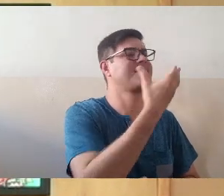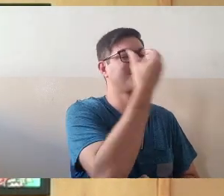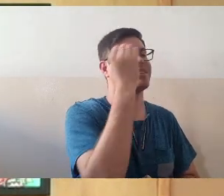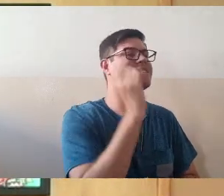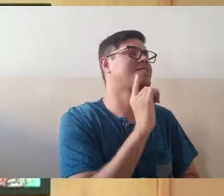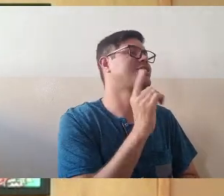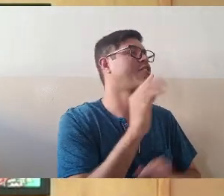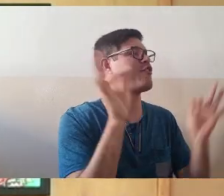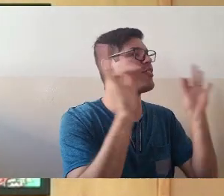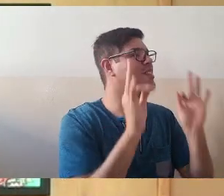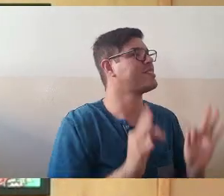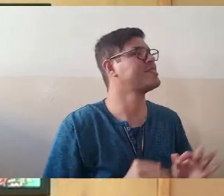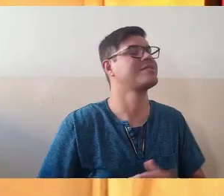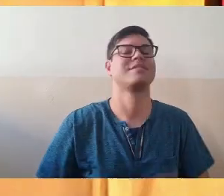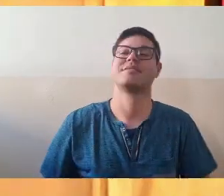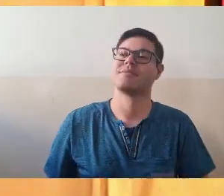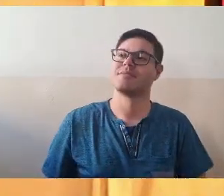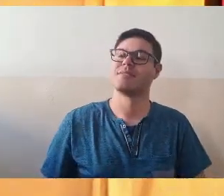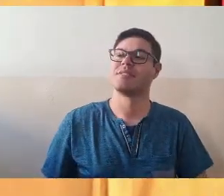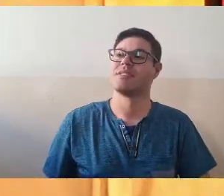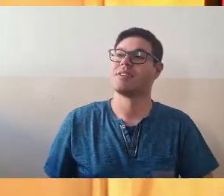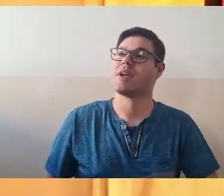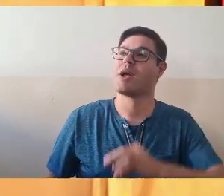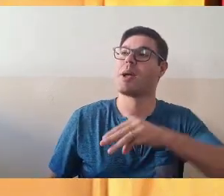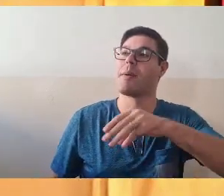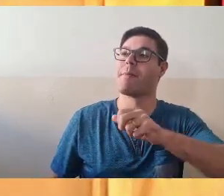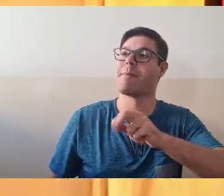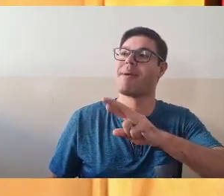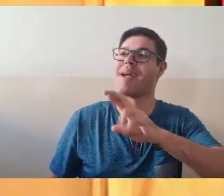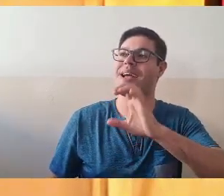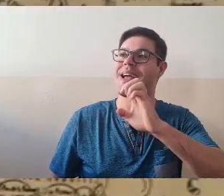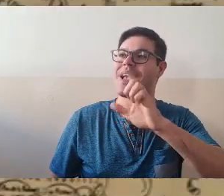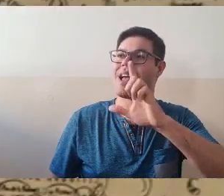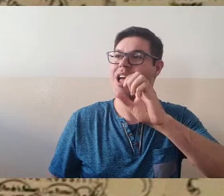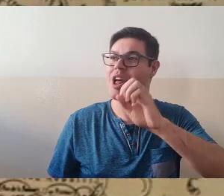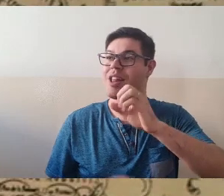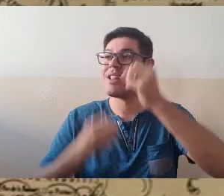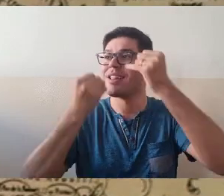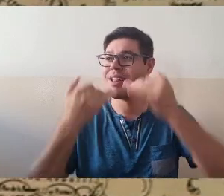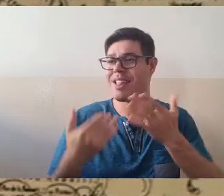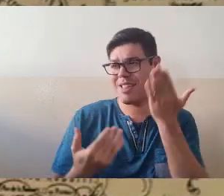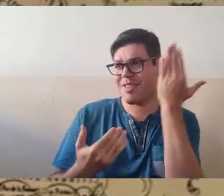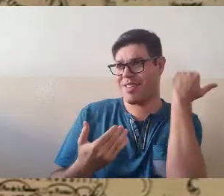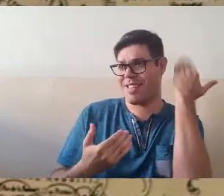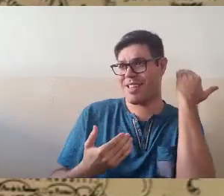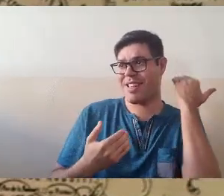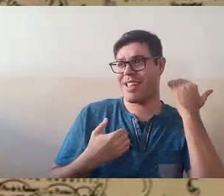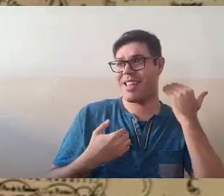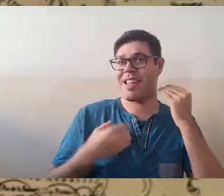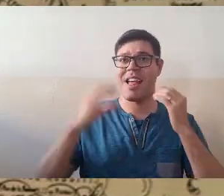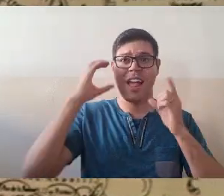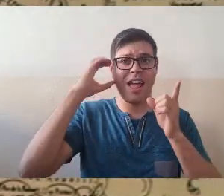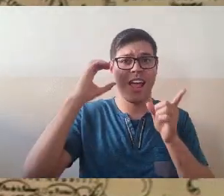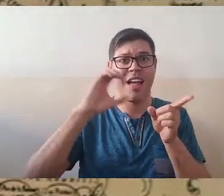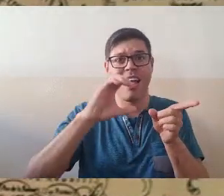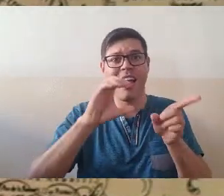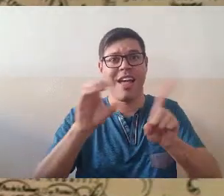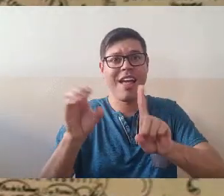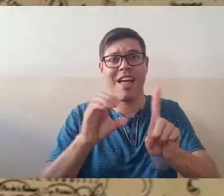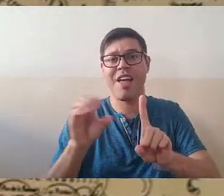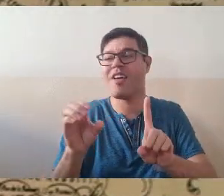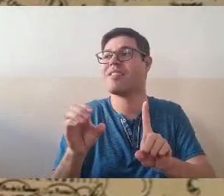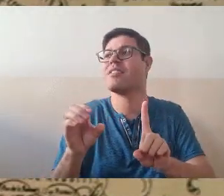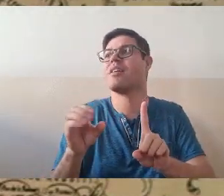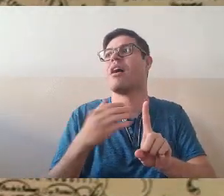sempre, Marcelo Franchosa. Quem é do rádio se vira em qualquer lugar. Pois é, mas e é gostoso, né? Porque bom. Quem é do ramo, a